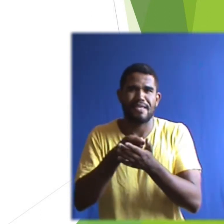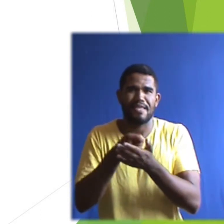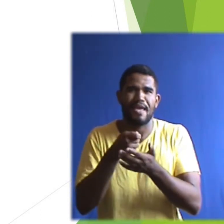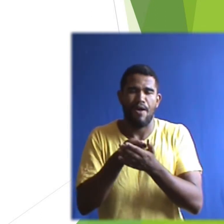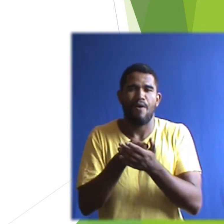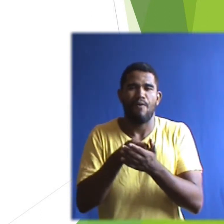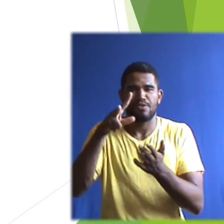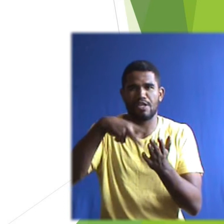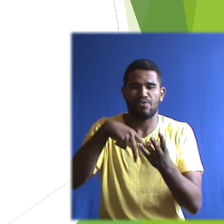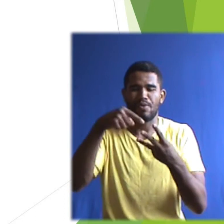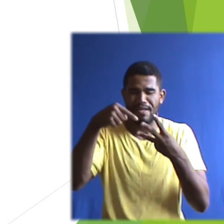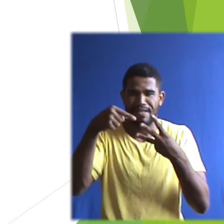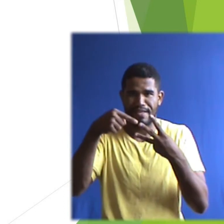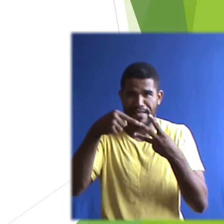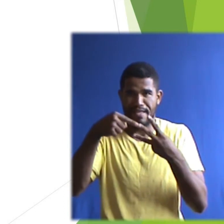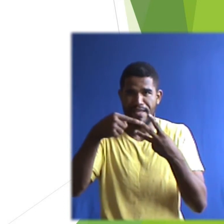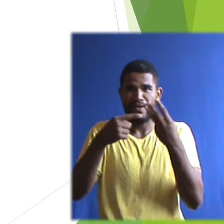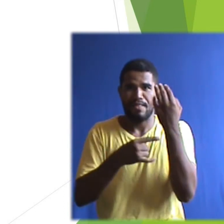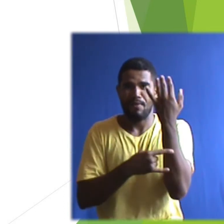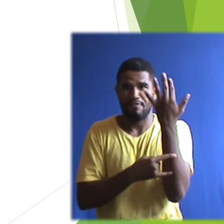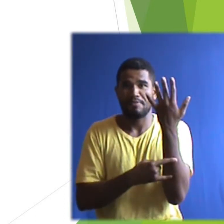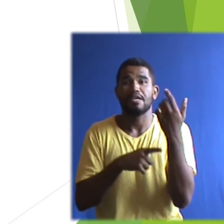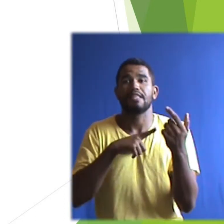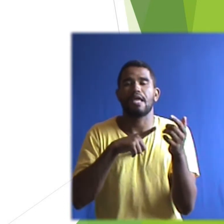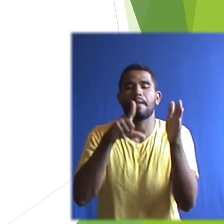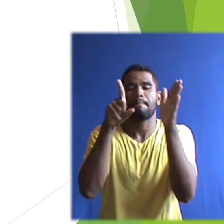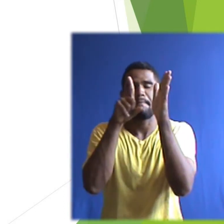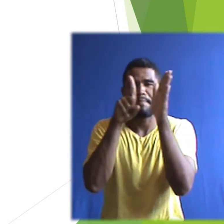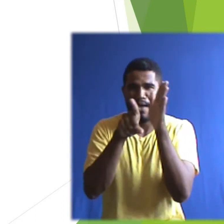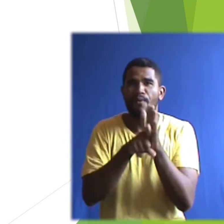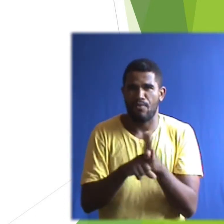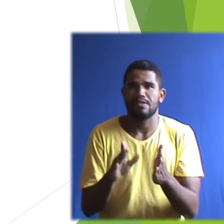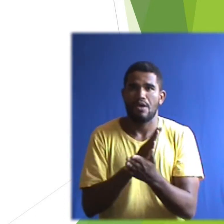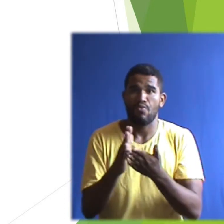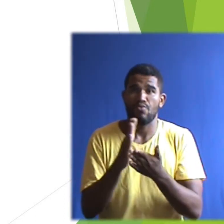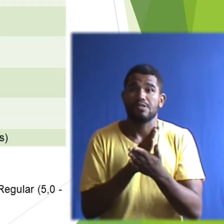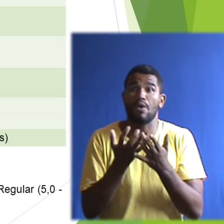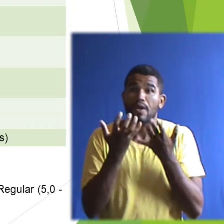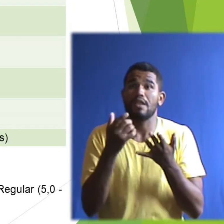é facultativo, tá bom? É uma ótima sugestão, mas você é quem decide.